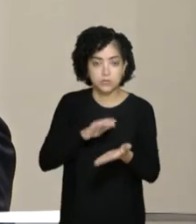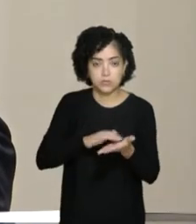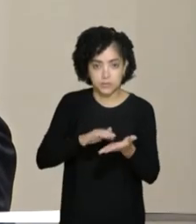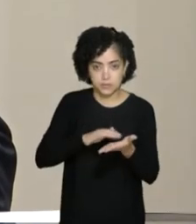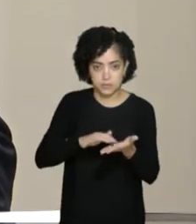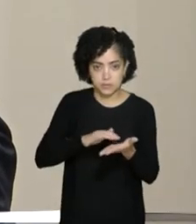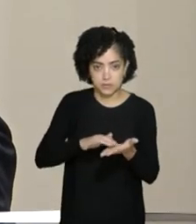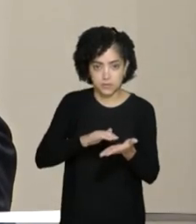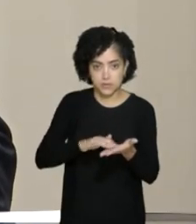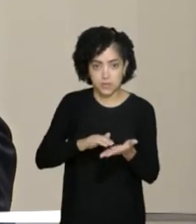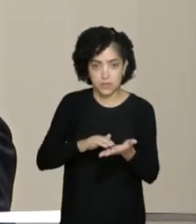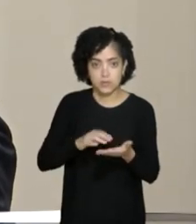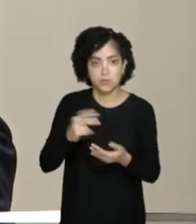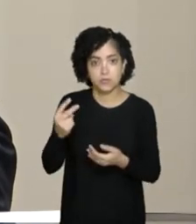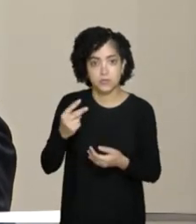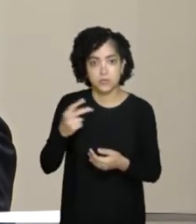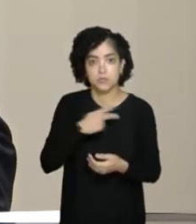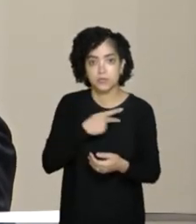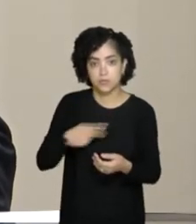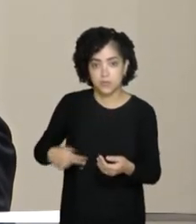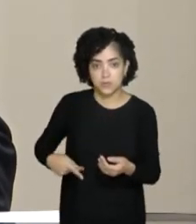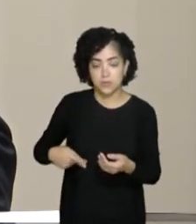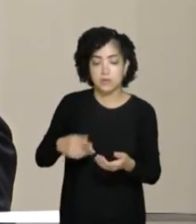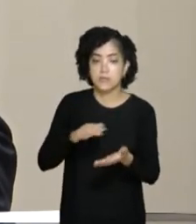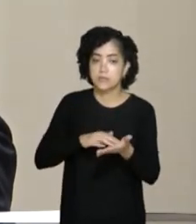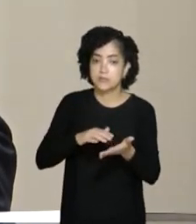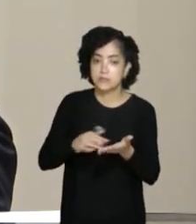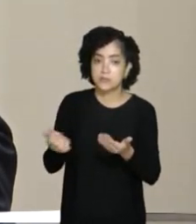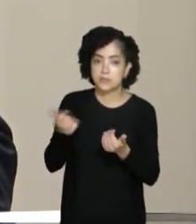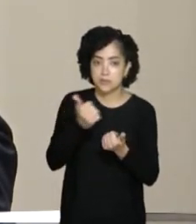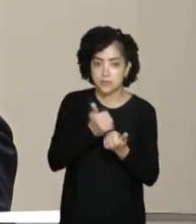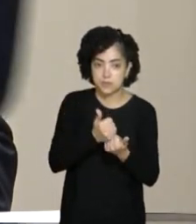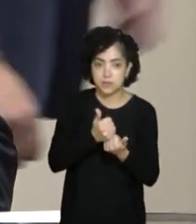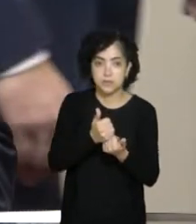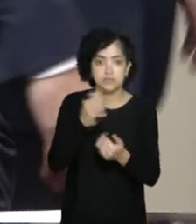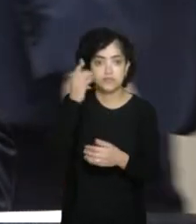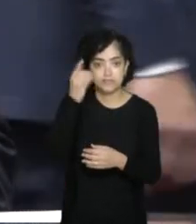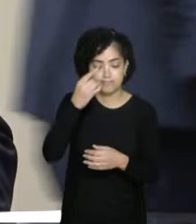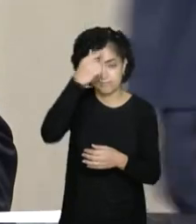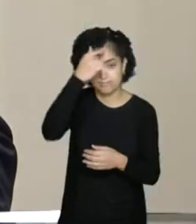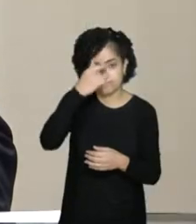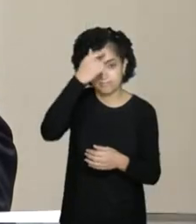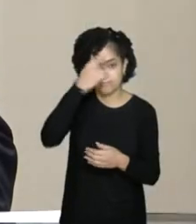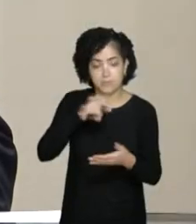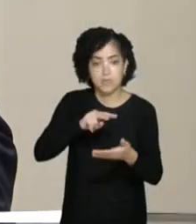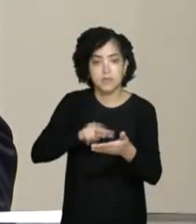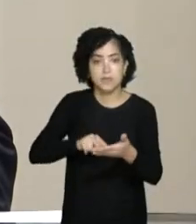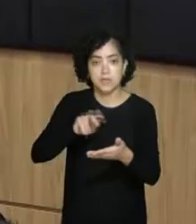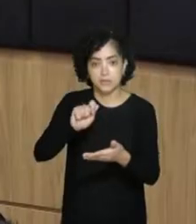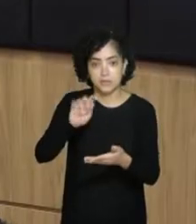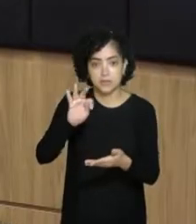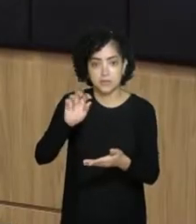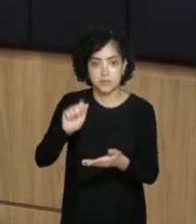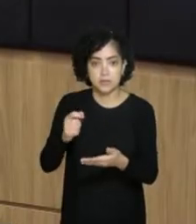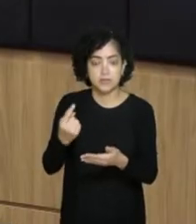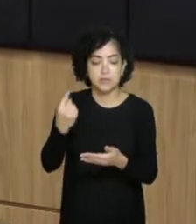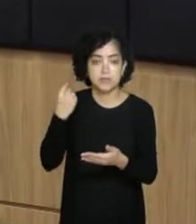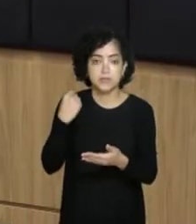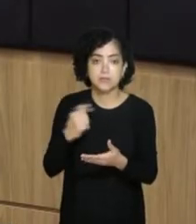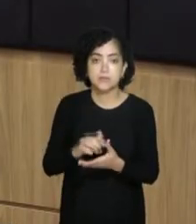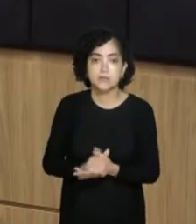nosso vice-presidente, secretário ad hoc, deputado Maurício, para proceder à leitura das atas das